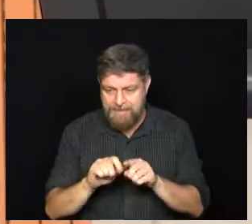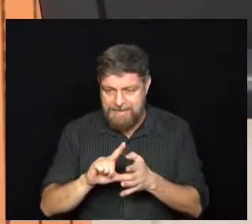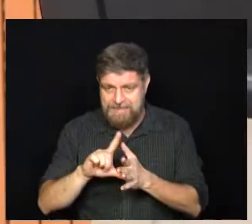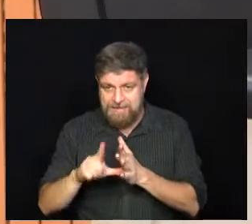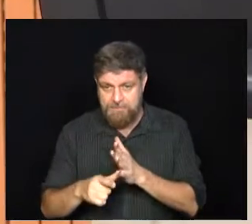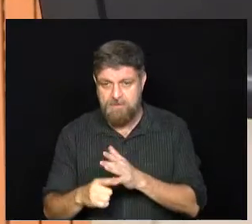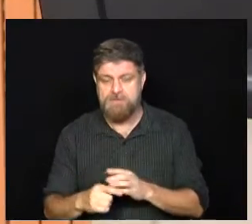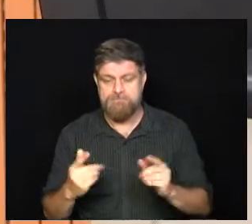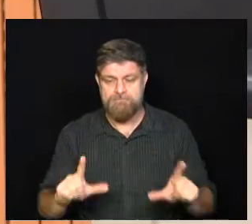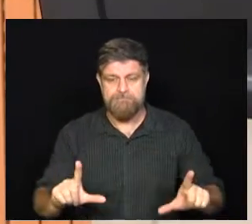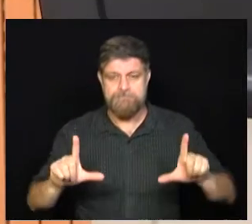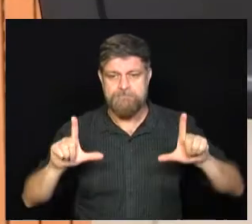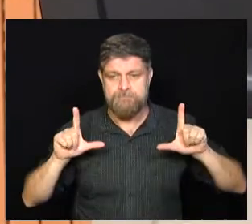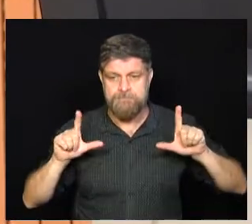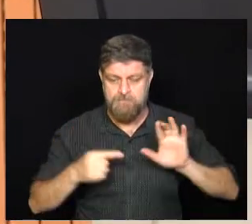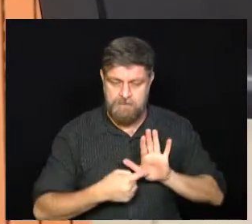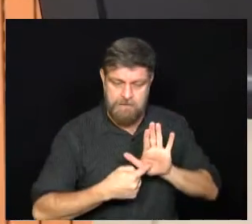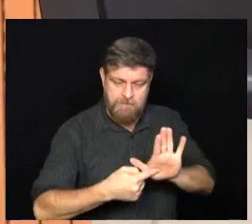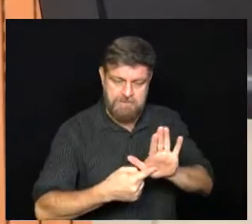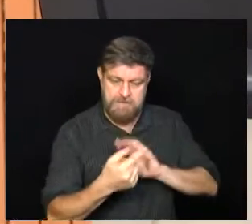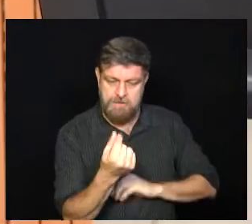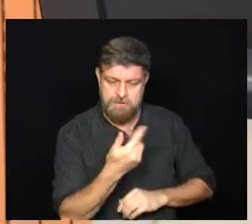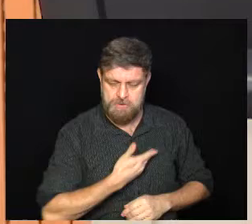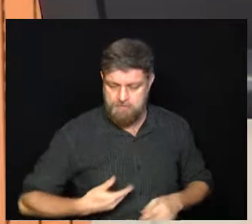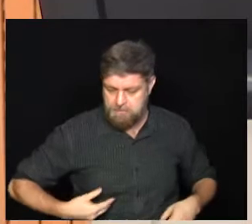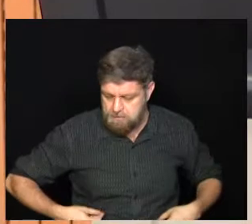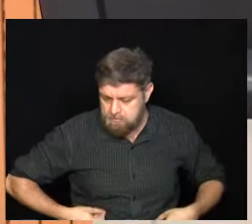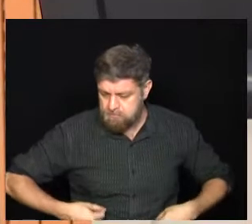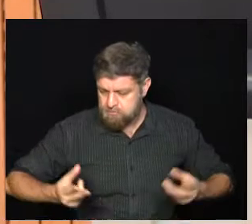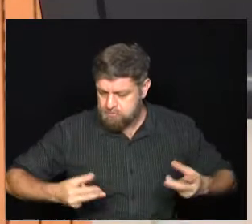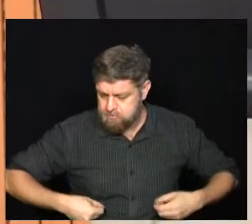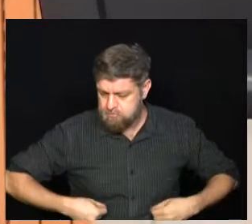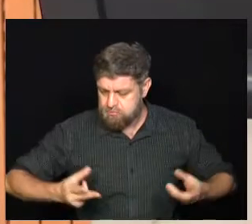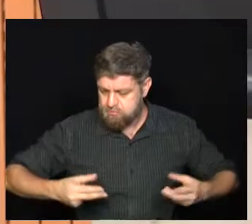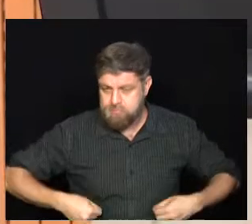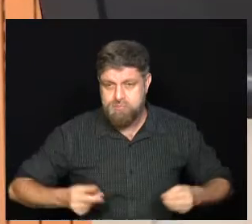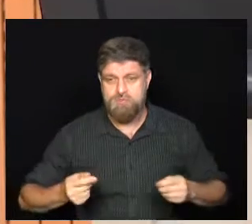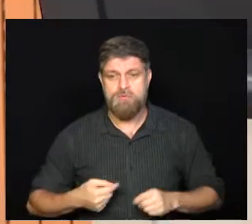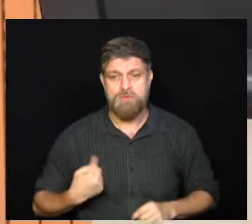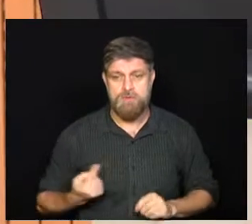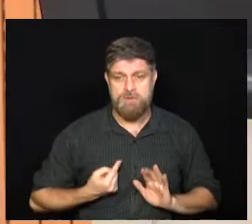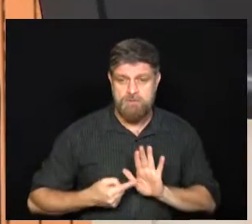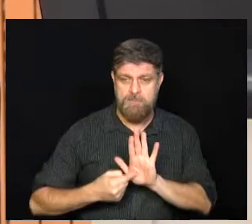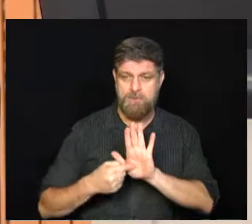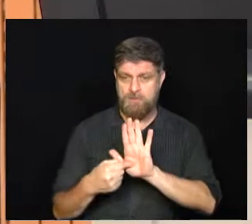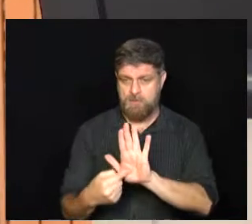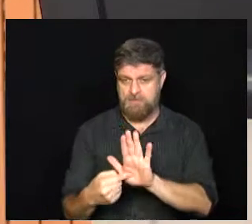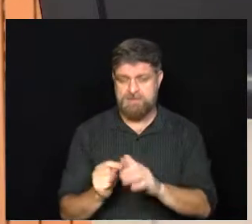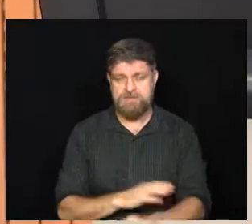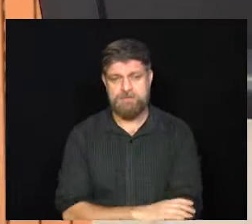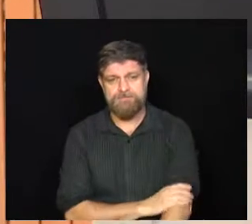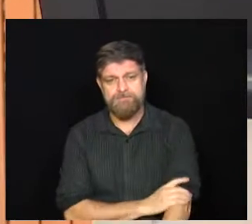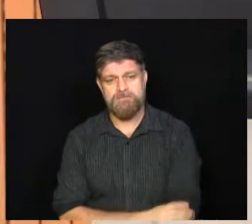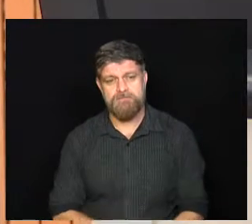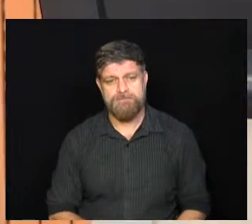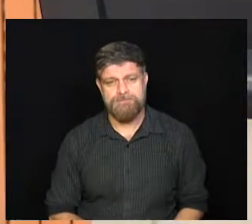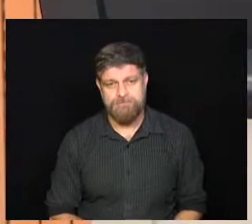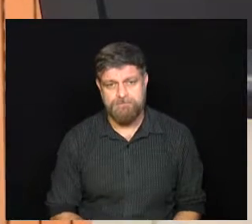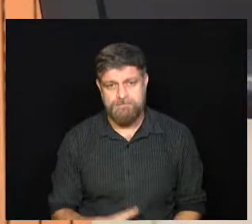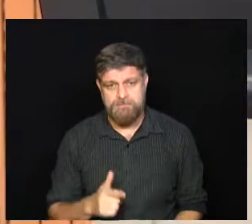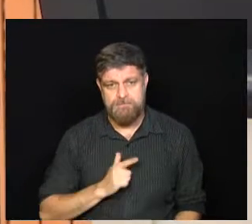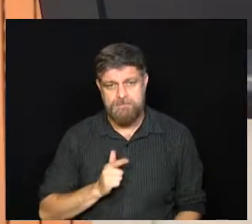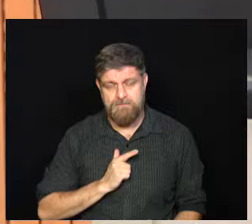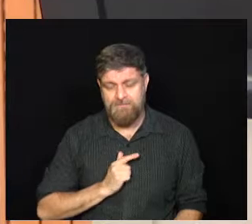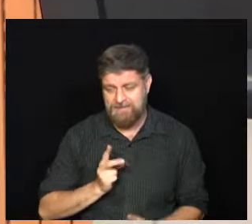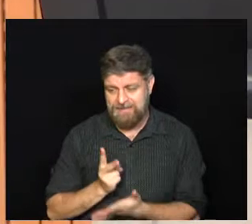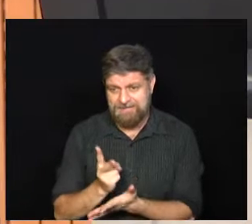tem que fazer essa prestação de contas. E, então, dando início à nossa apresentação, como de costume, a gente começa